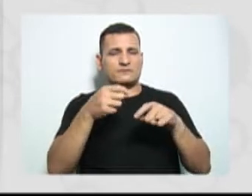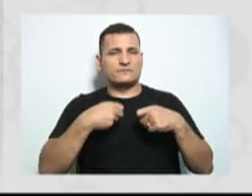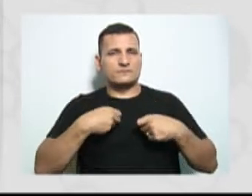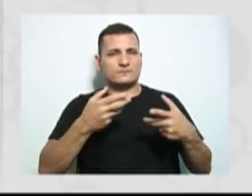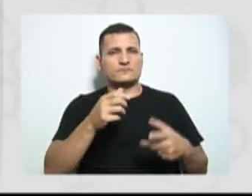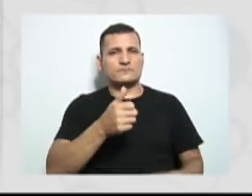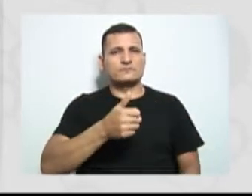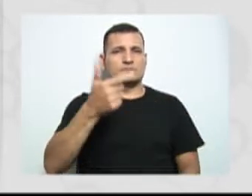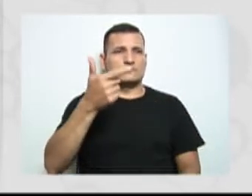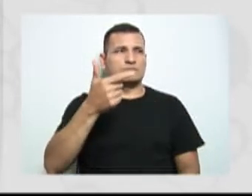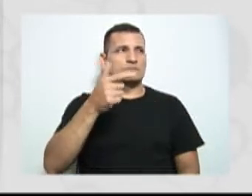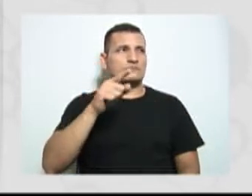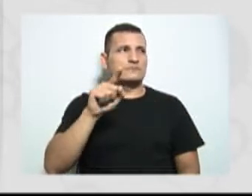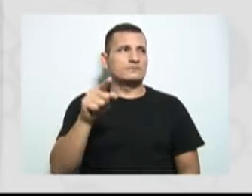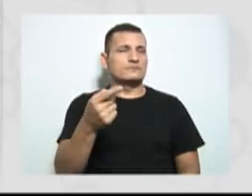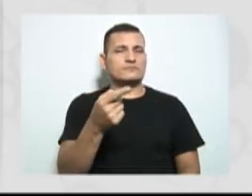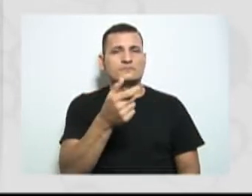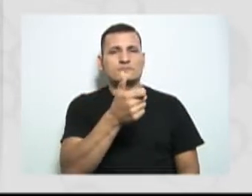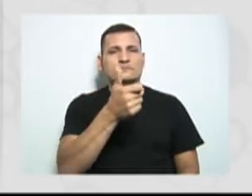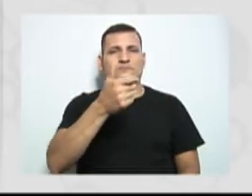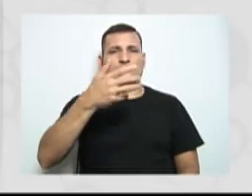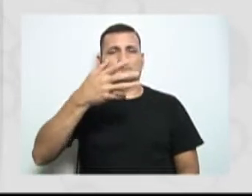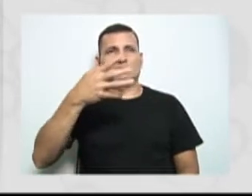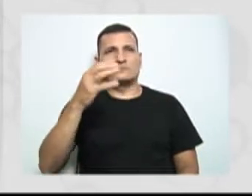12.140, dá